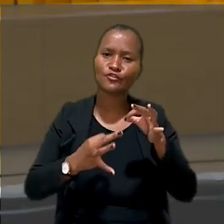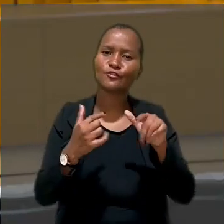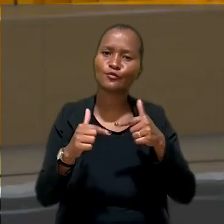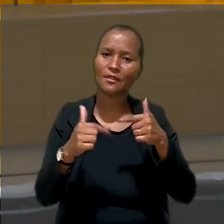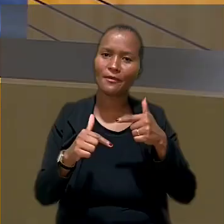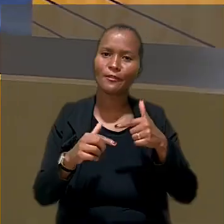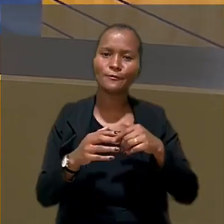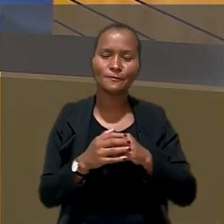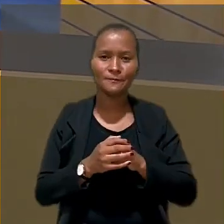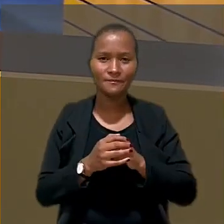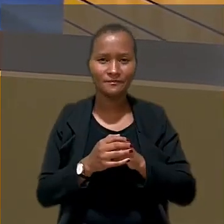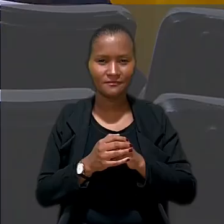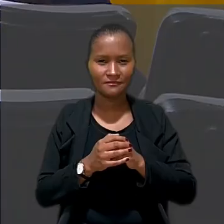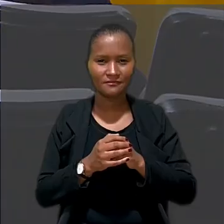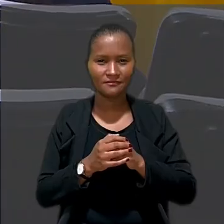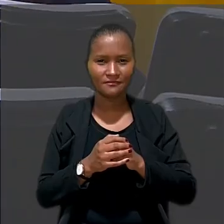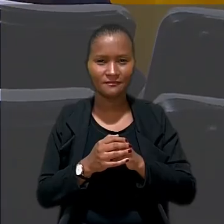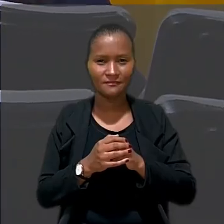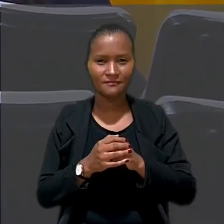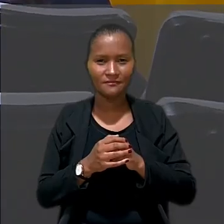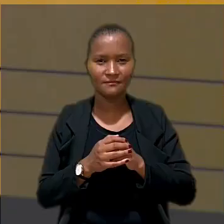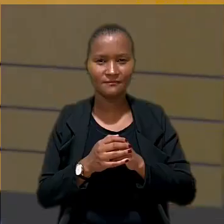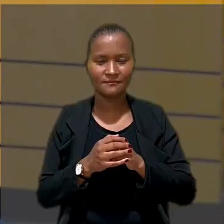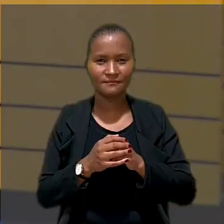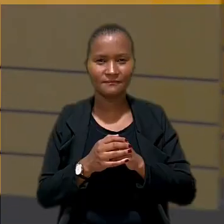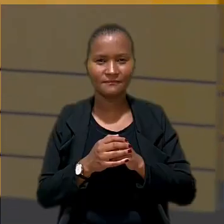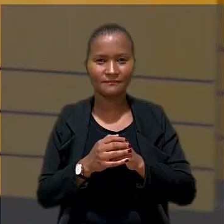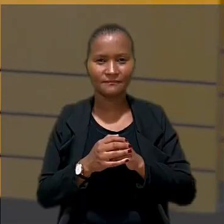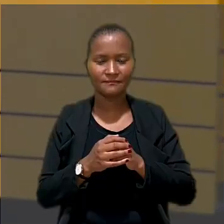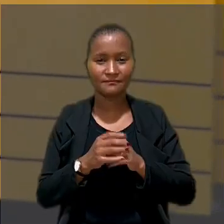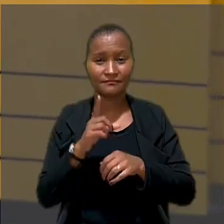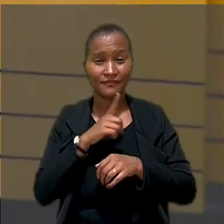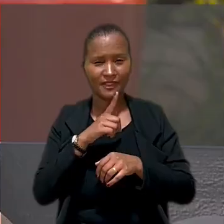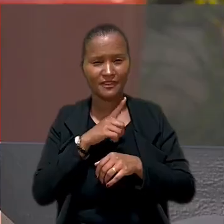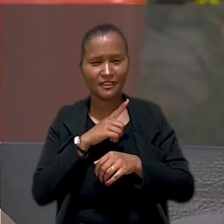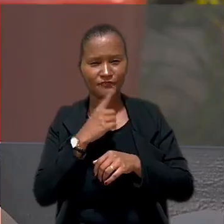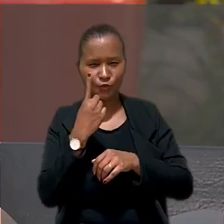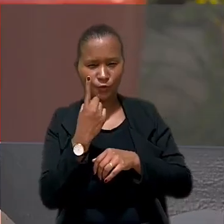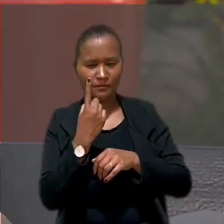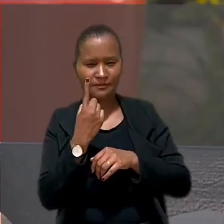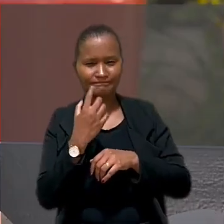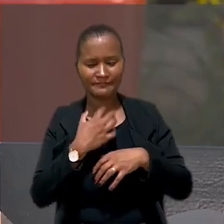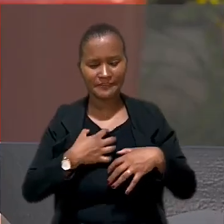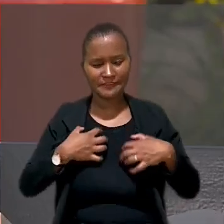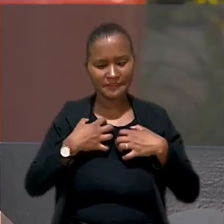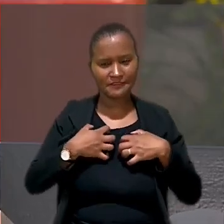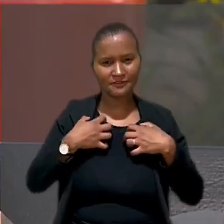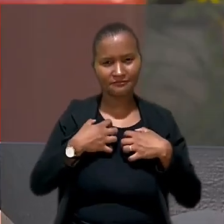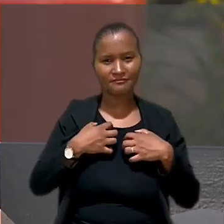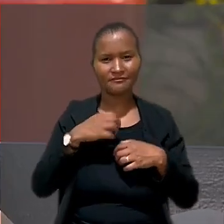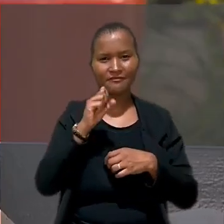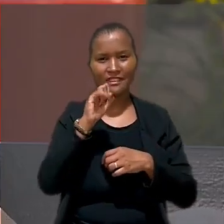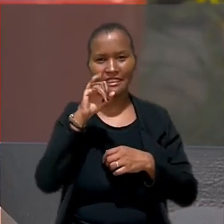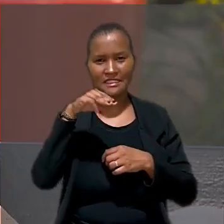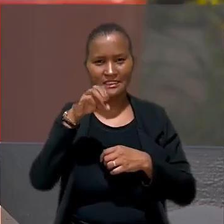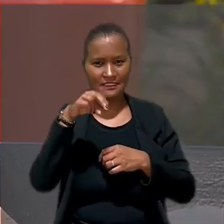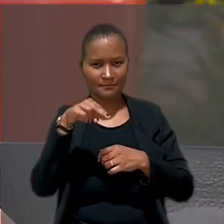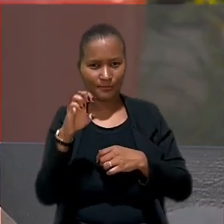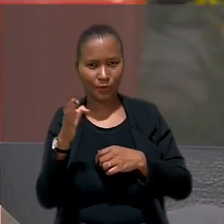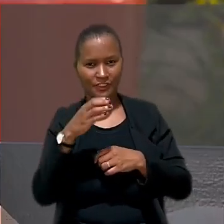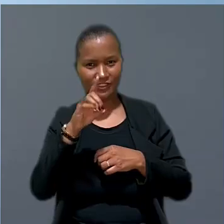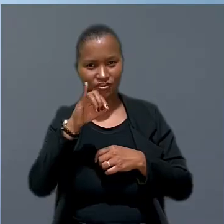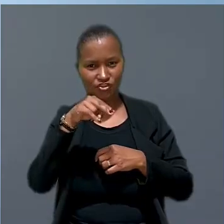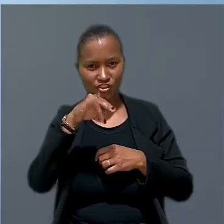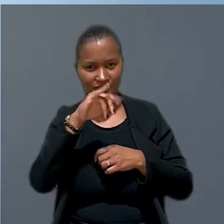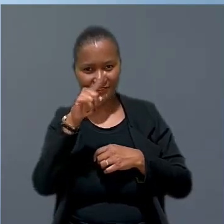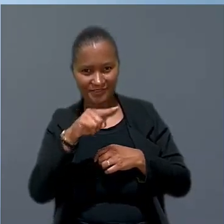da justiça do trabalho. teve uma que mexeu muito comigo, que foi a da Simone Diniz, que